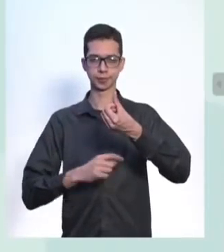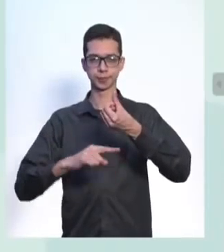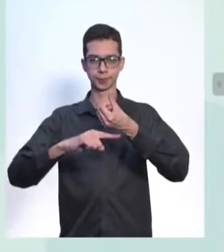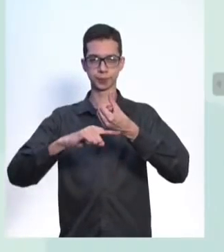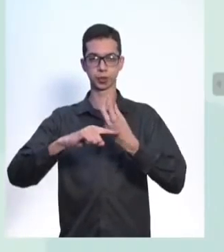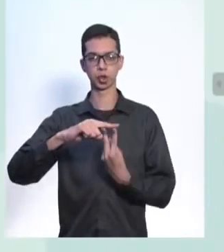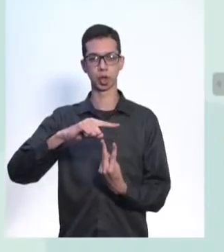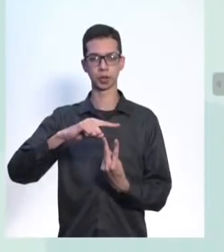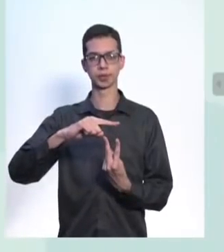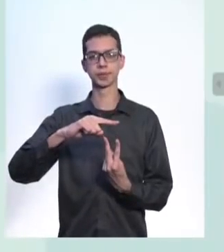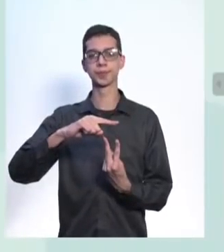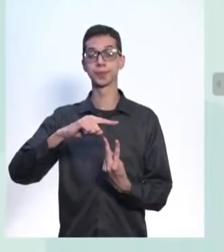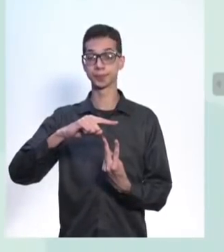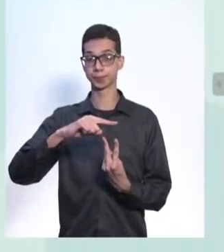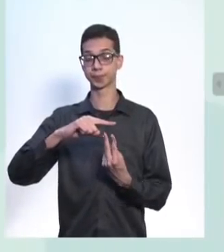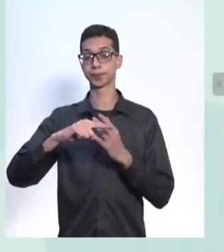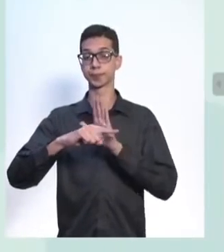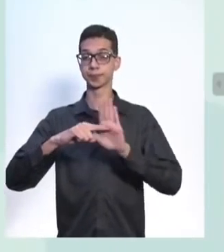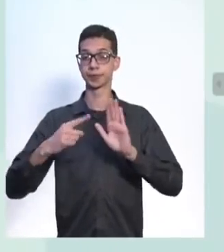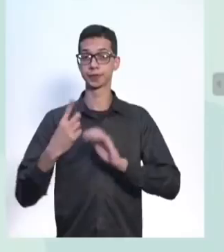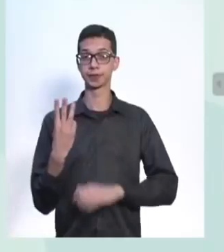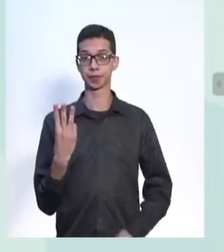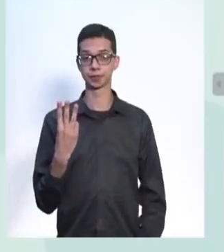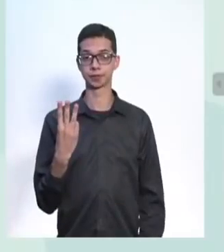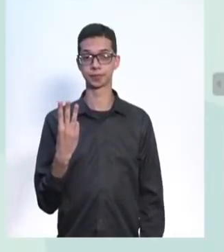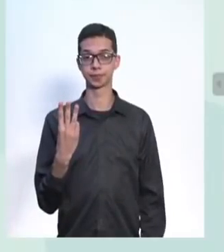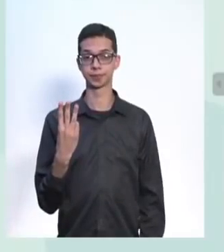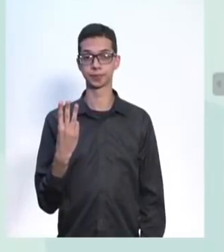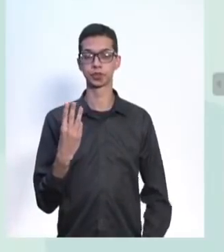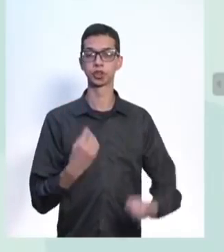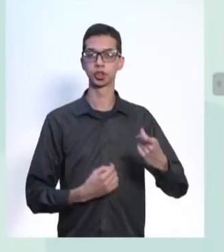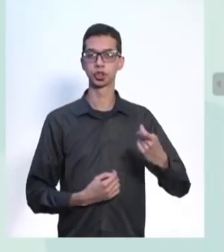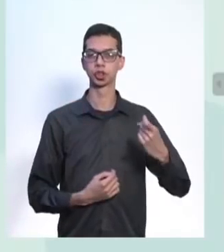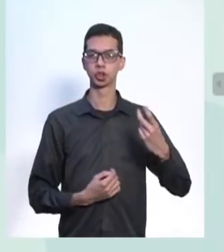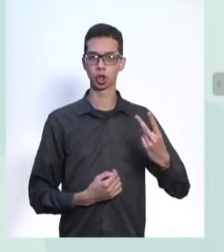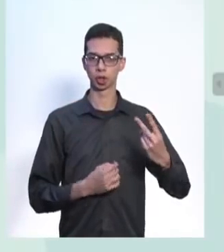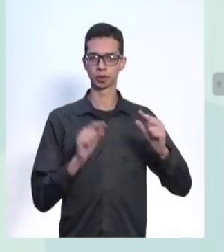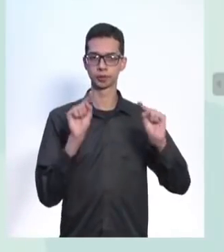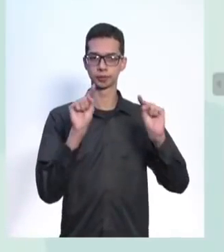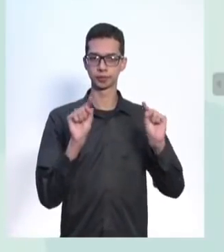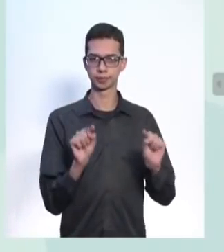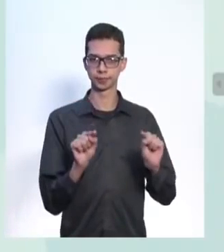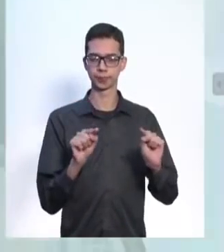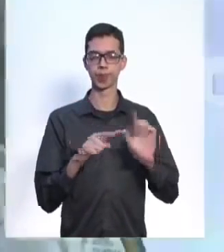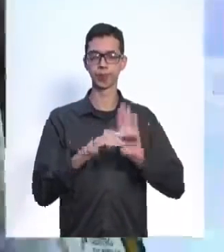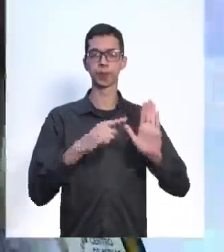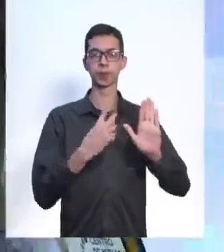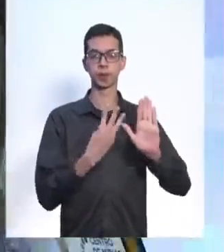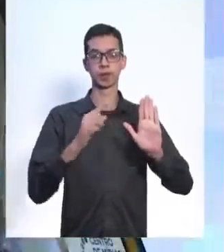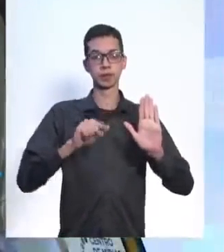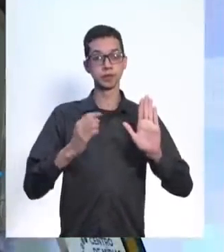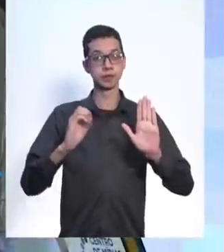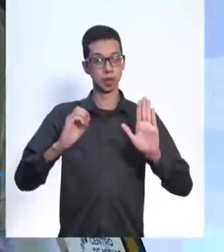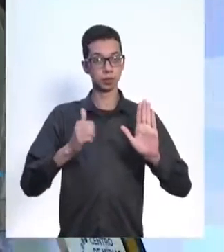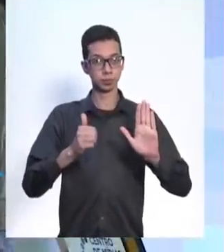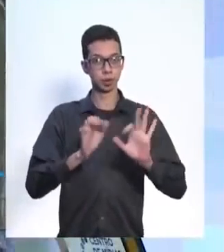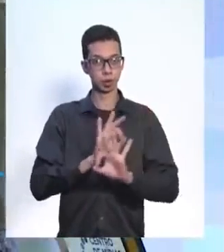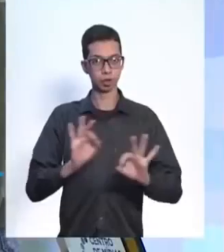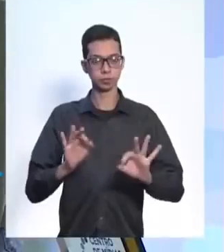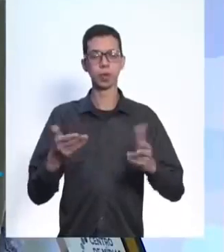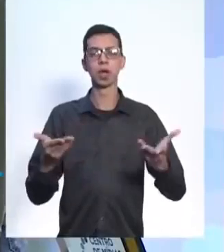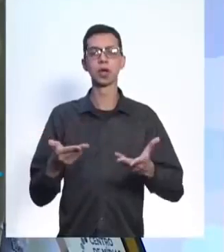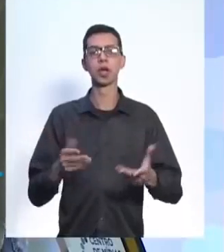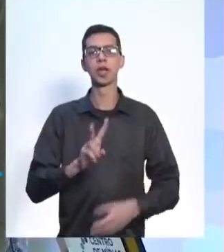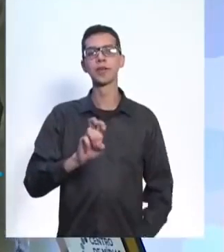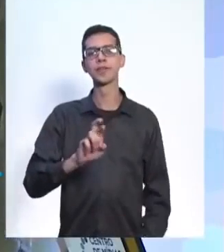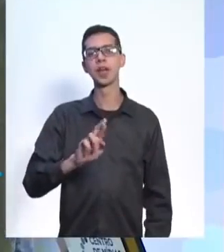ponto do x2 será o menos 3 com 0. Ótimo. Muito bem, pessoal, vamos para o